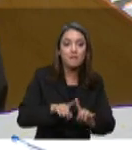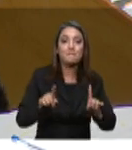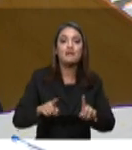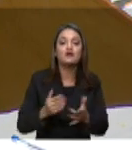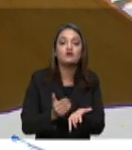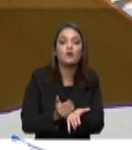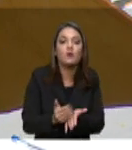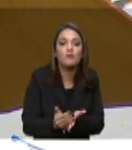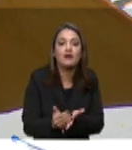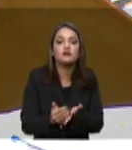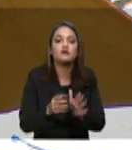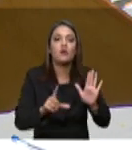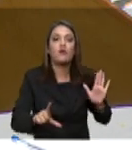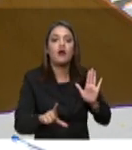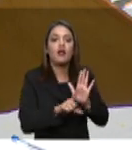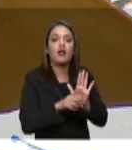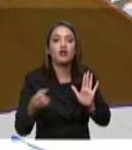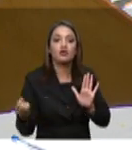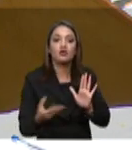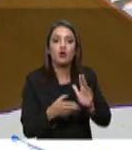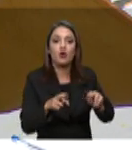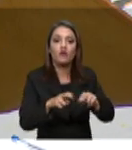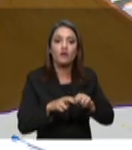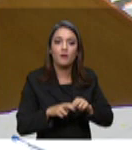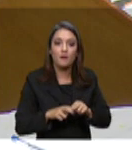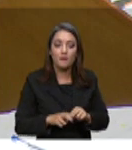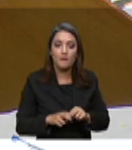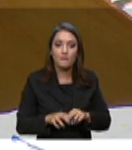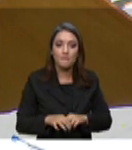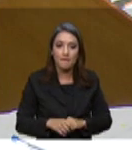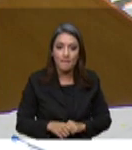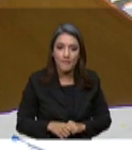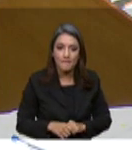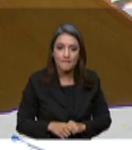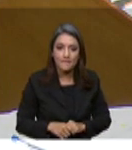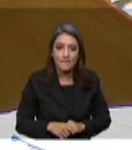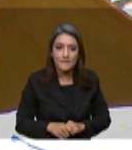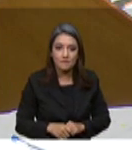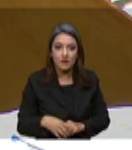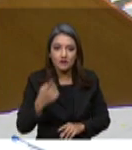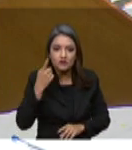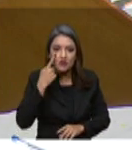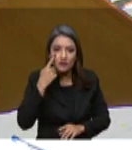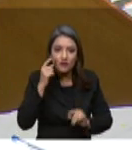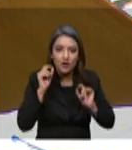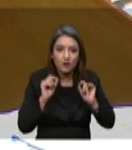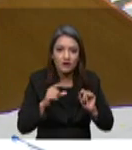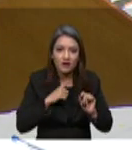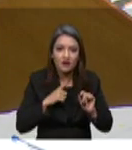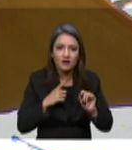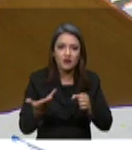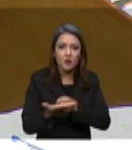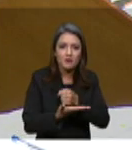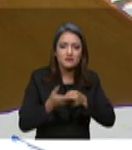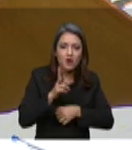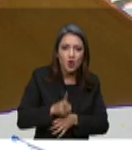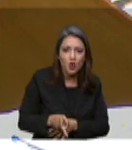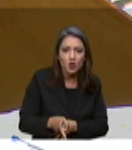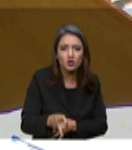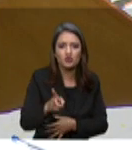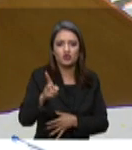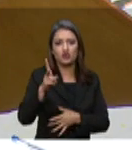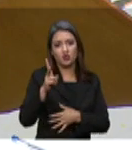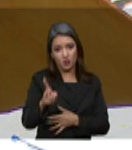passa-se disciplinado perante dispositivo legal universo nesses casos verifica-se a incidência do princípio da a